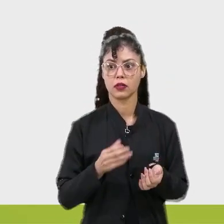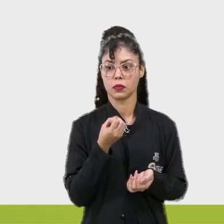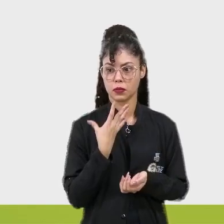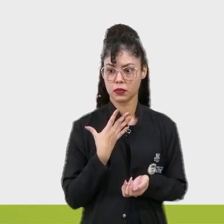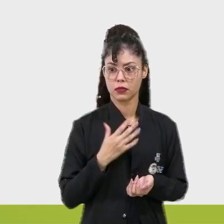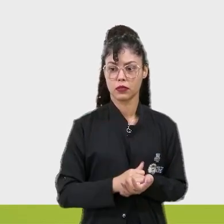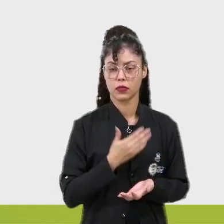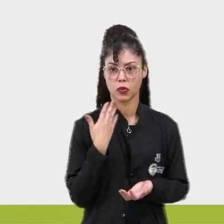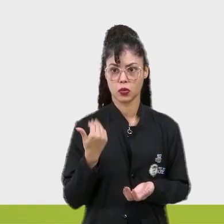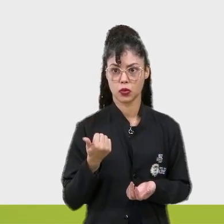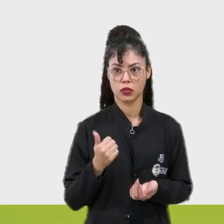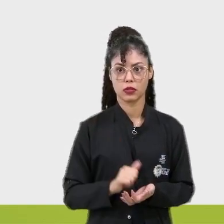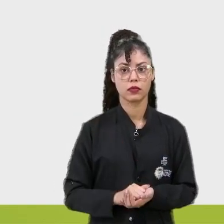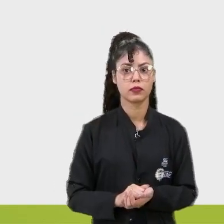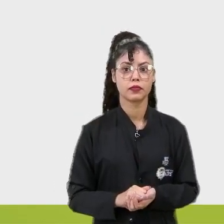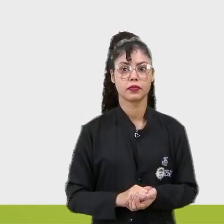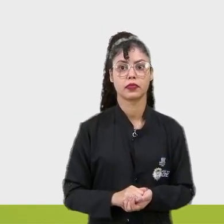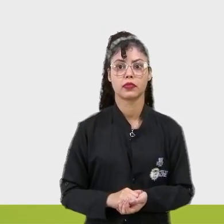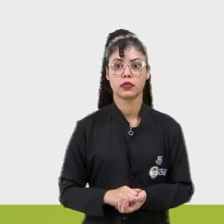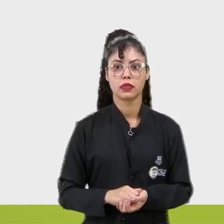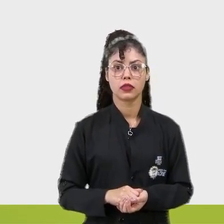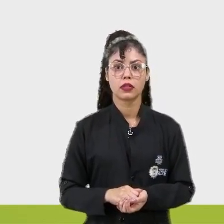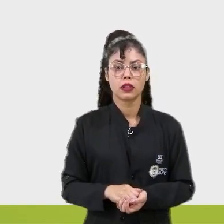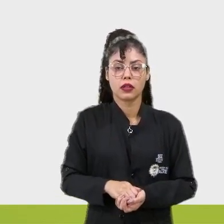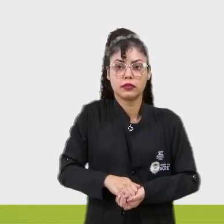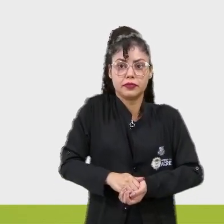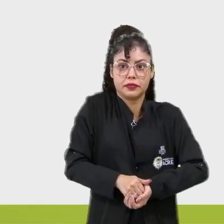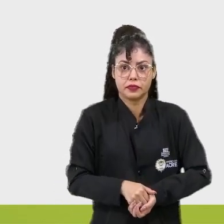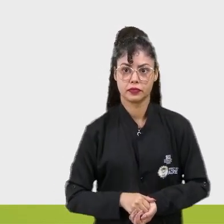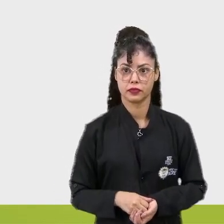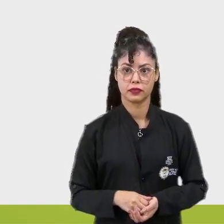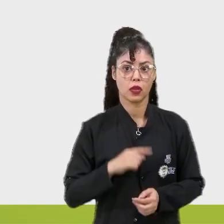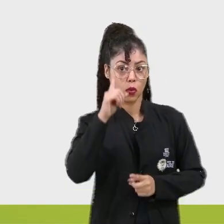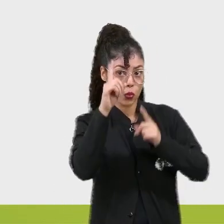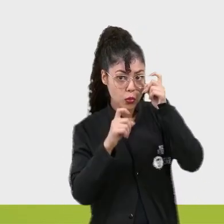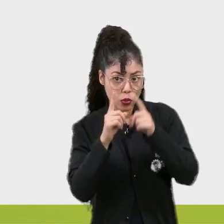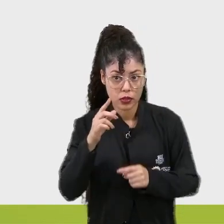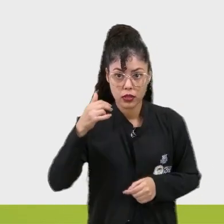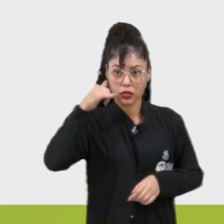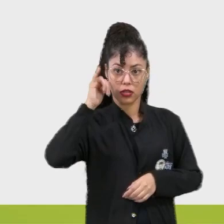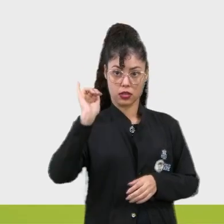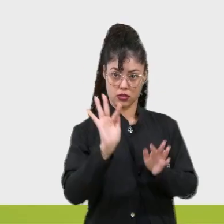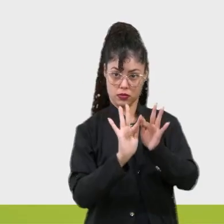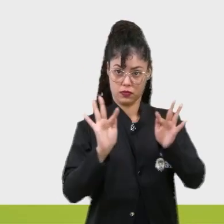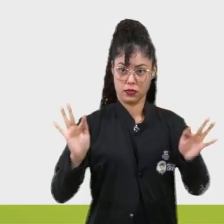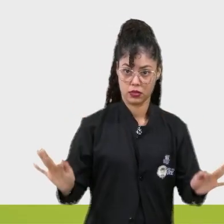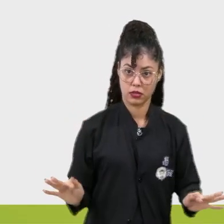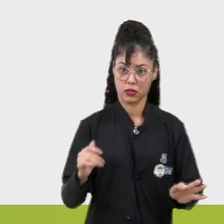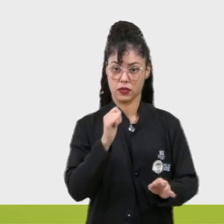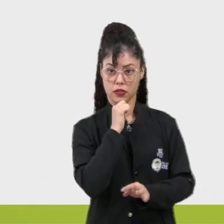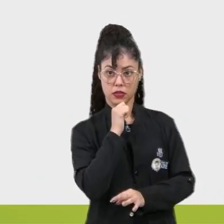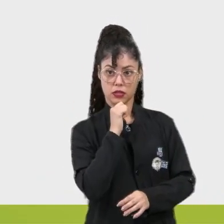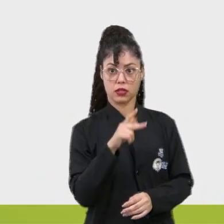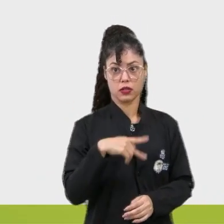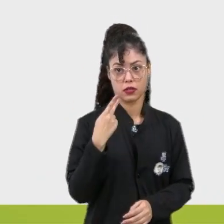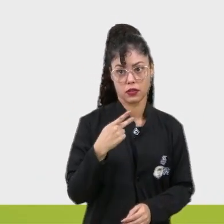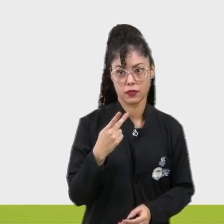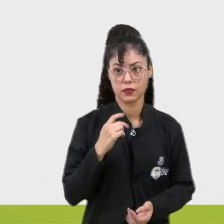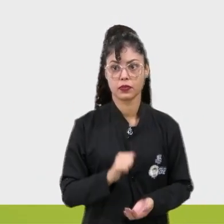coesivos, que são ali as nossas conjunções. Expressividade, né, tenha convicção do que você está